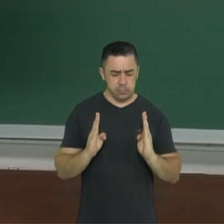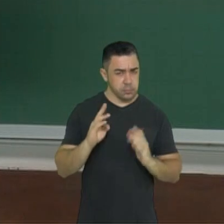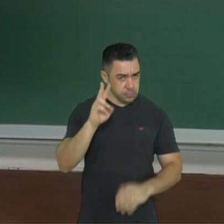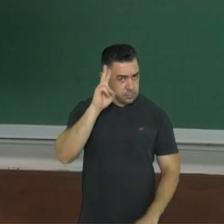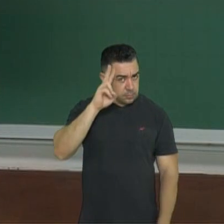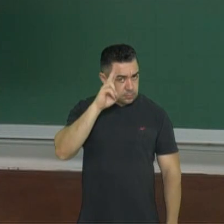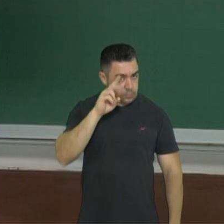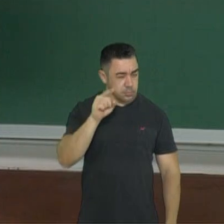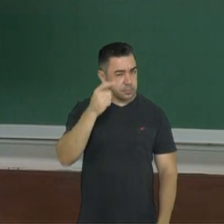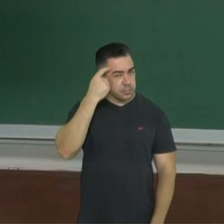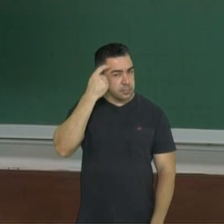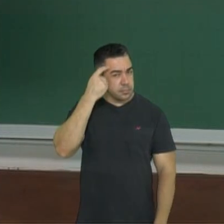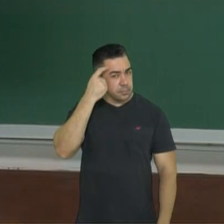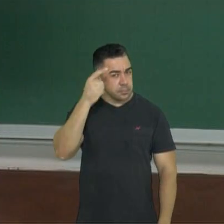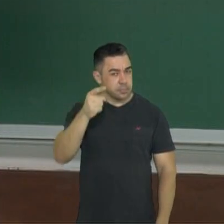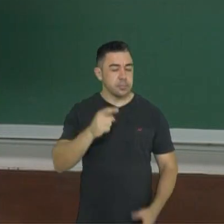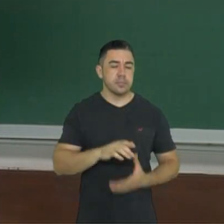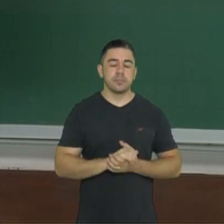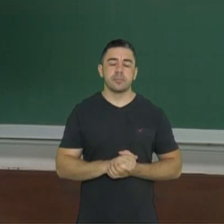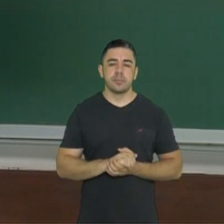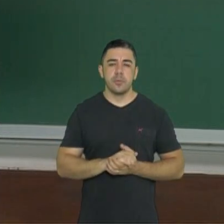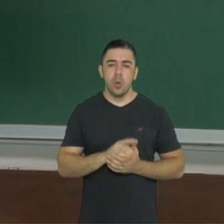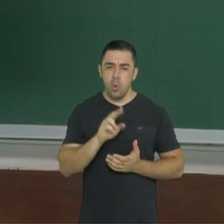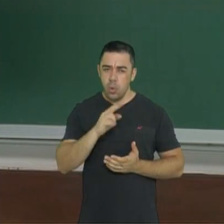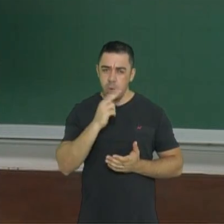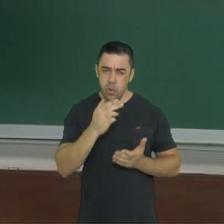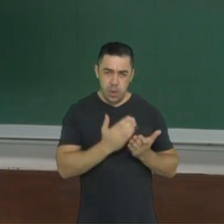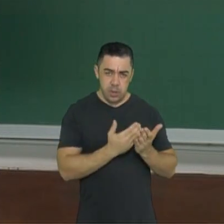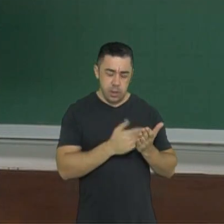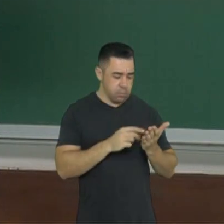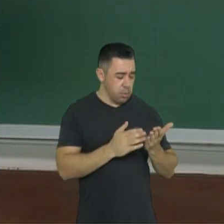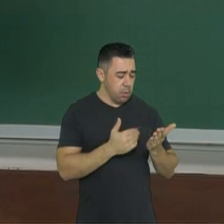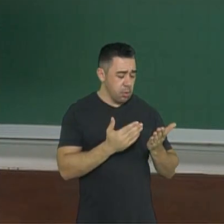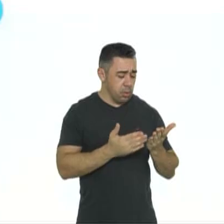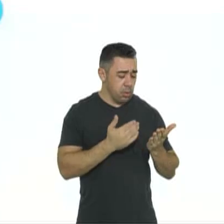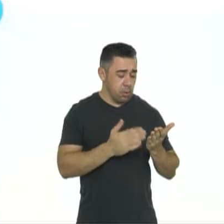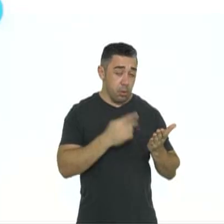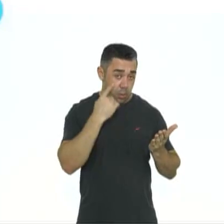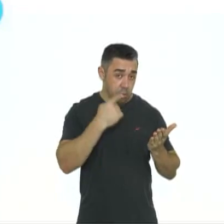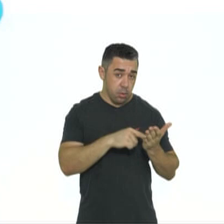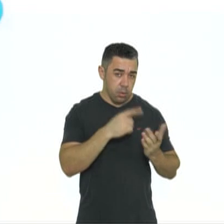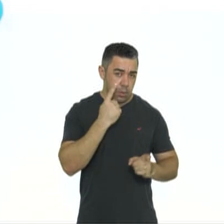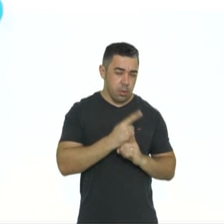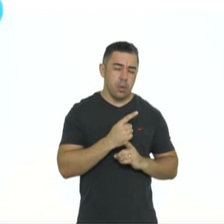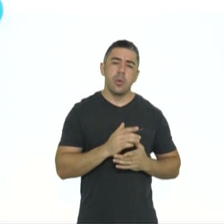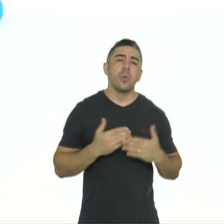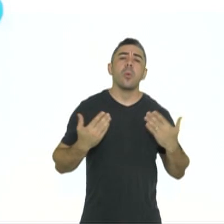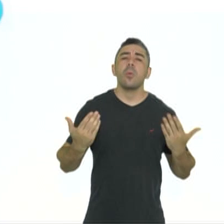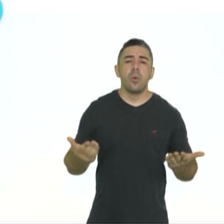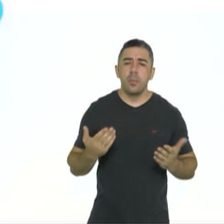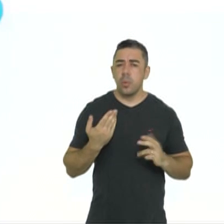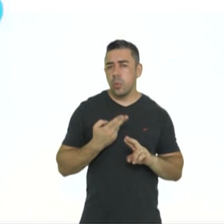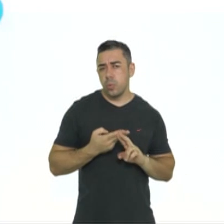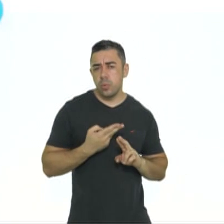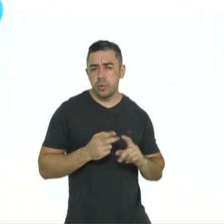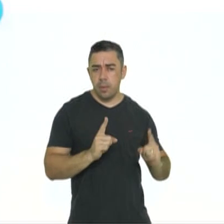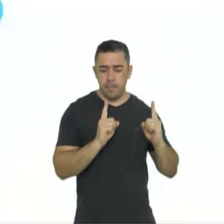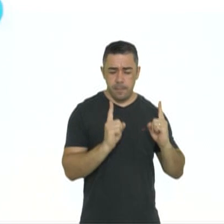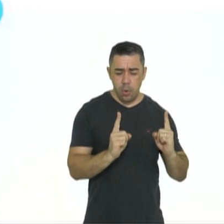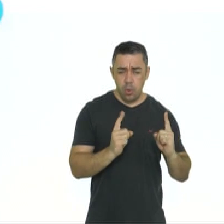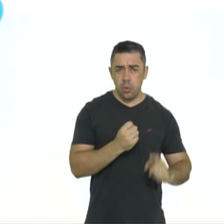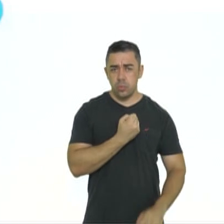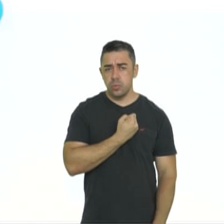não dá uma passadinha aí vou dar uma folha a colinha lá no caderno Em que situações usamos o módulo no